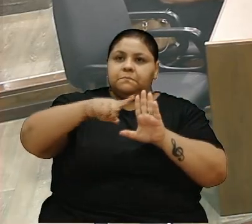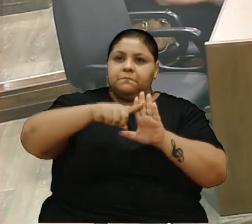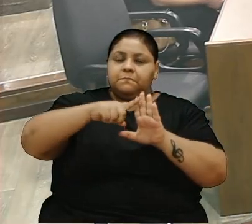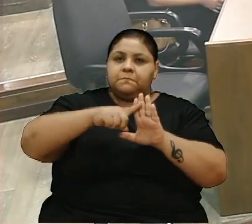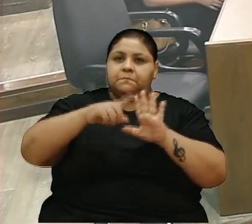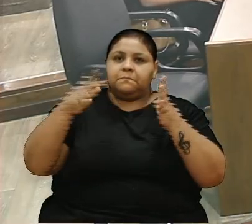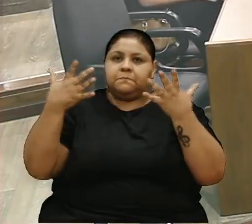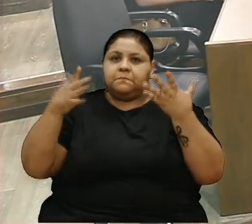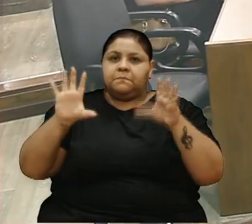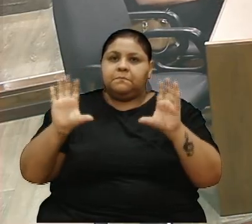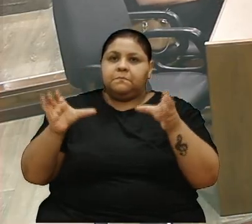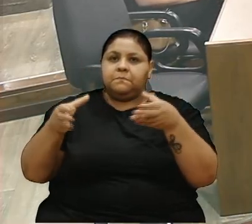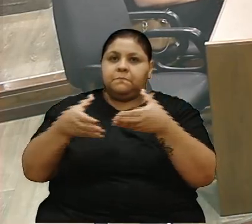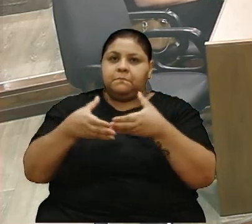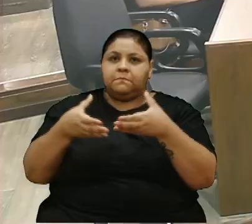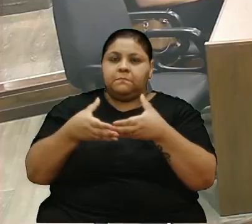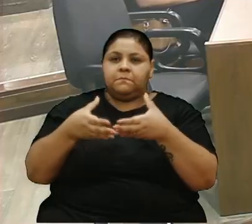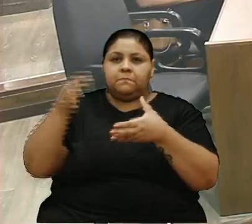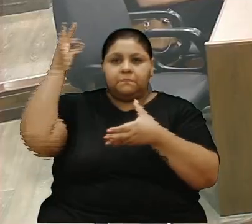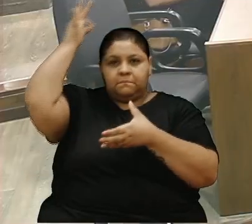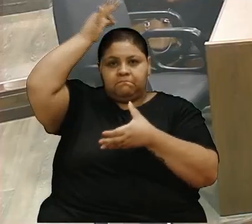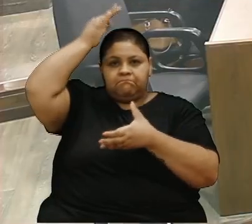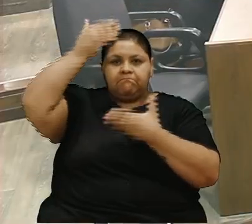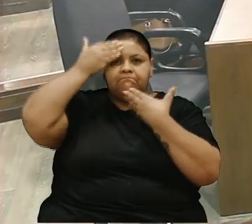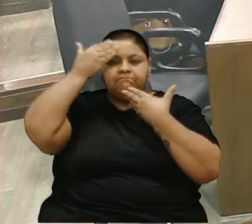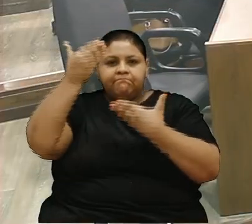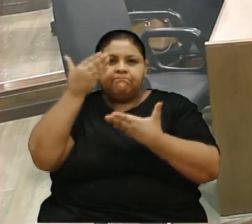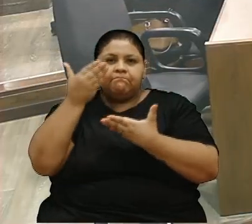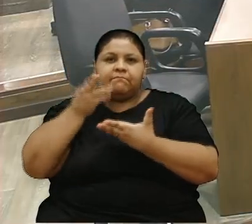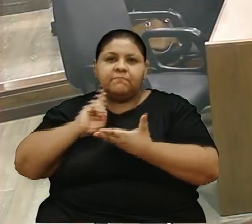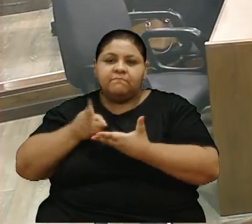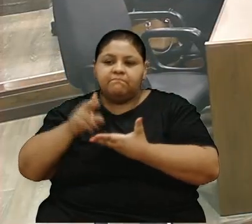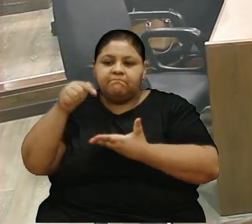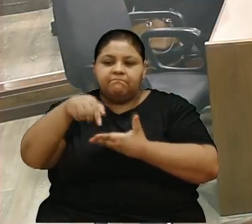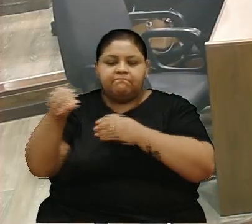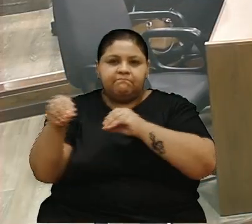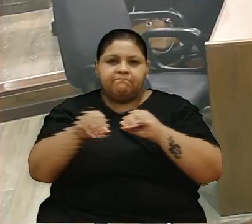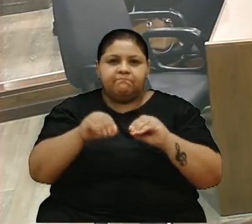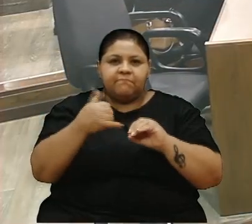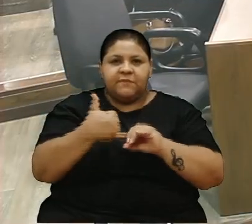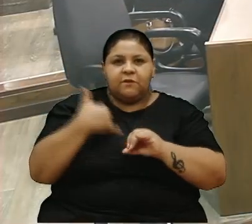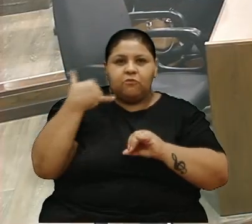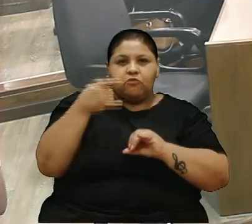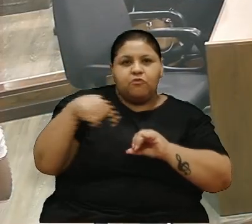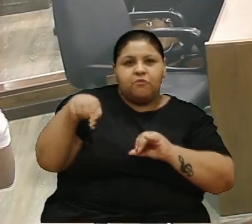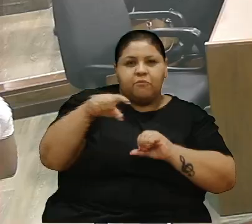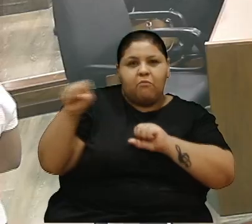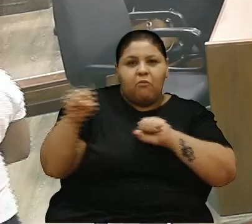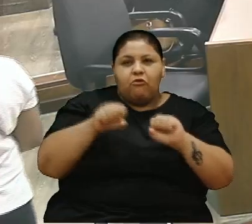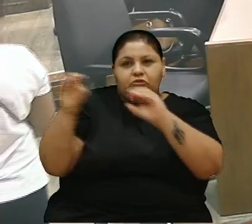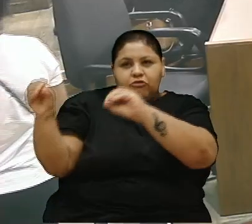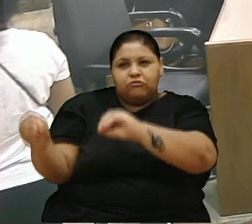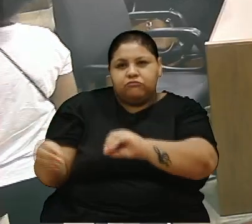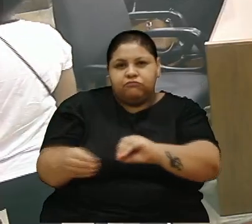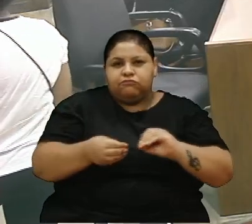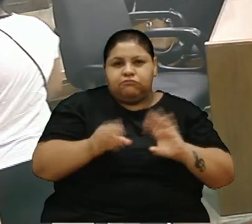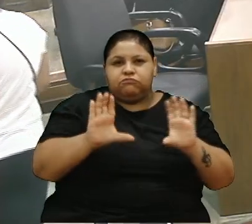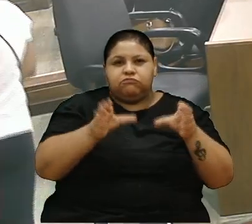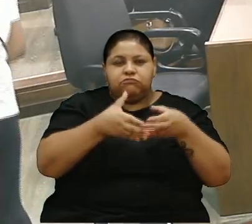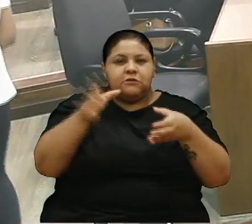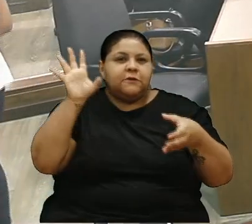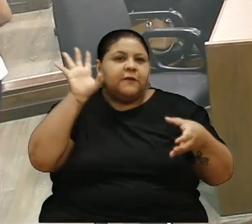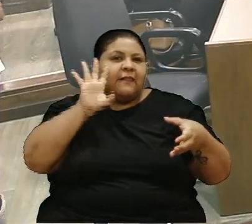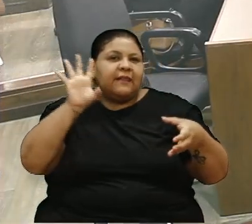Divino, agradecer, né, que todos os anos vocês vêm aqui. É um grande orgulho para nós poder receber uma comitiva tão bacana